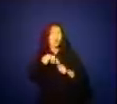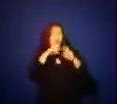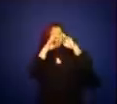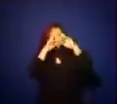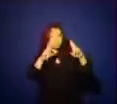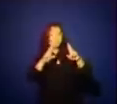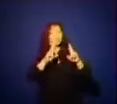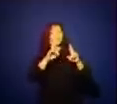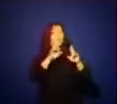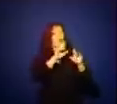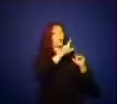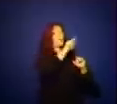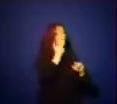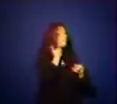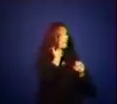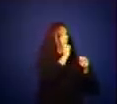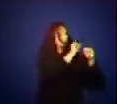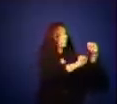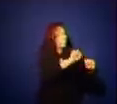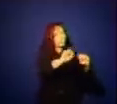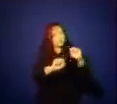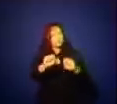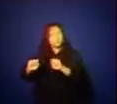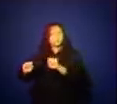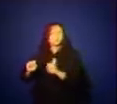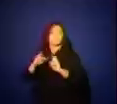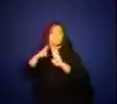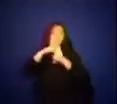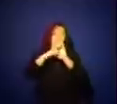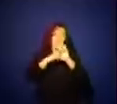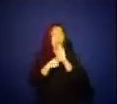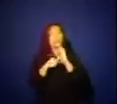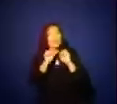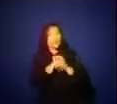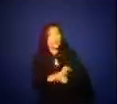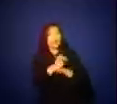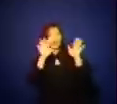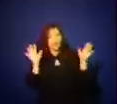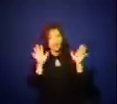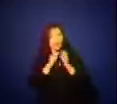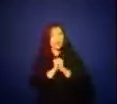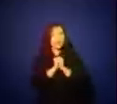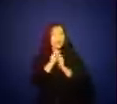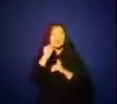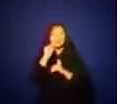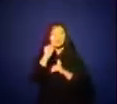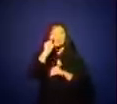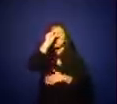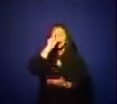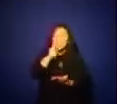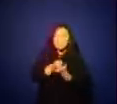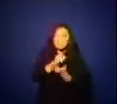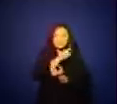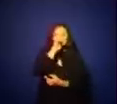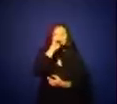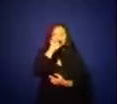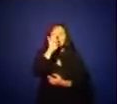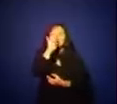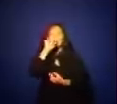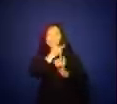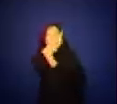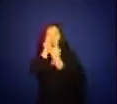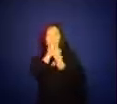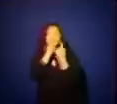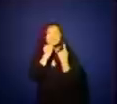importante jogar com as regras do jogo né então a regra do jogo é clara aqui na meta não é o banco central né o banco central é